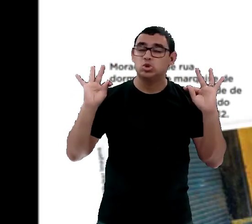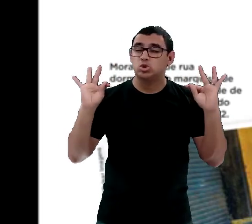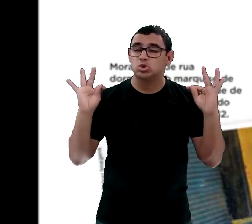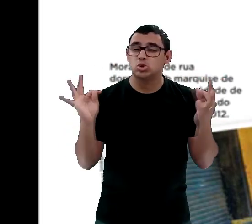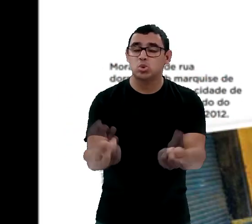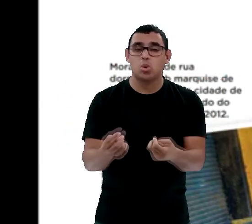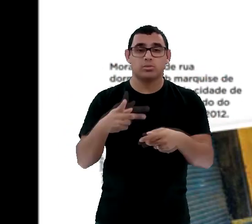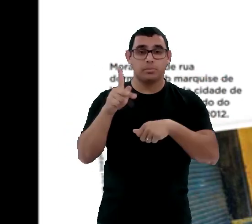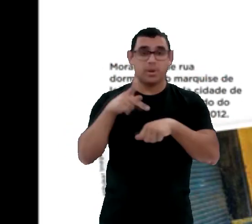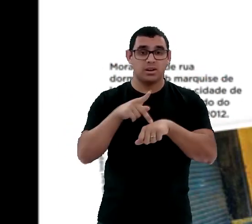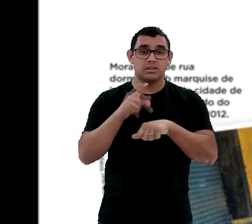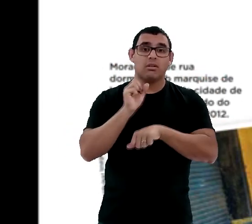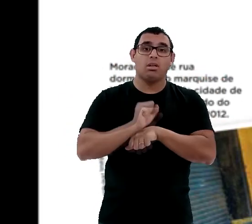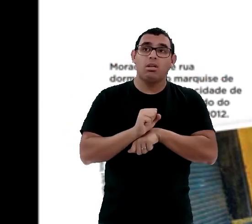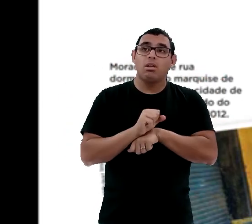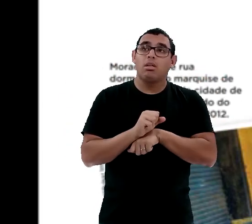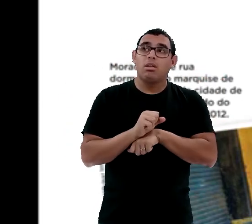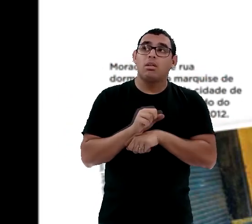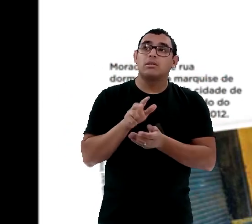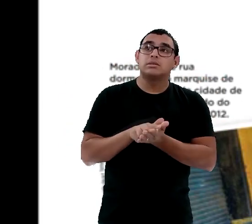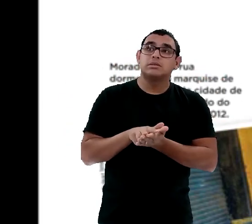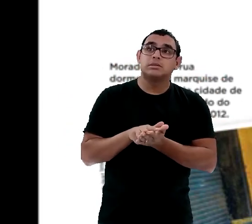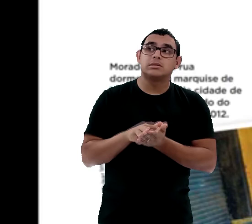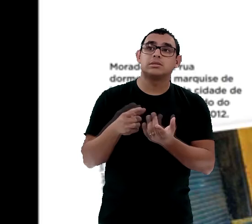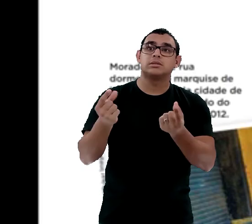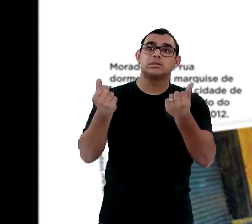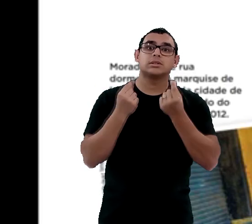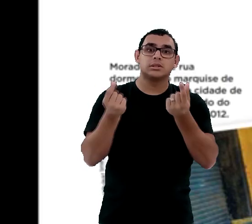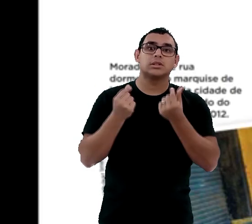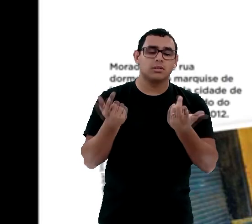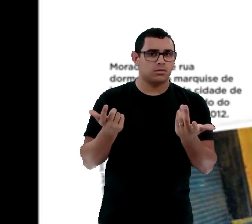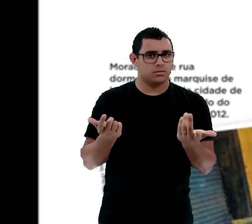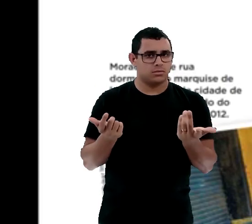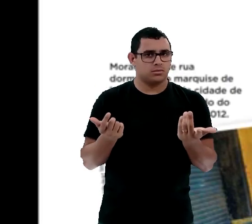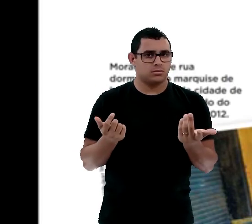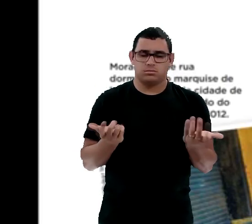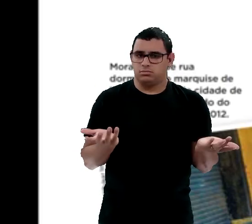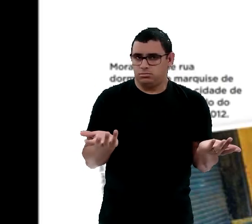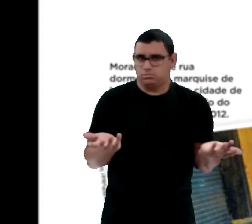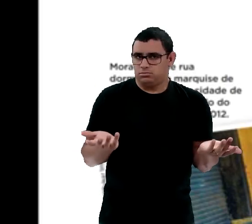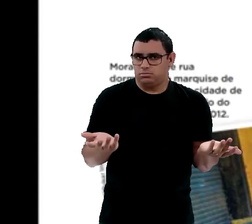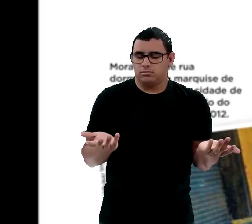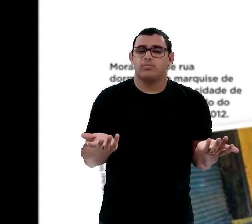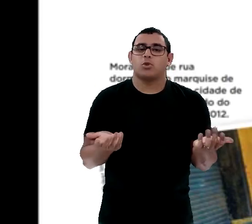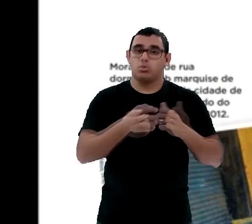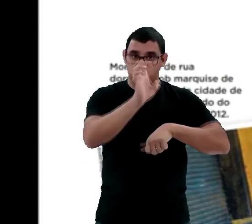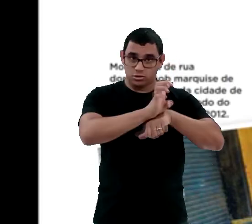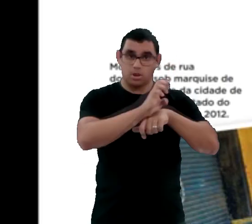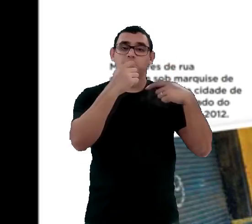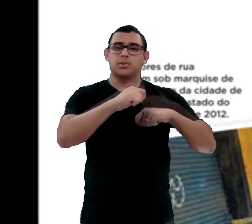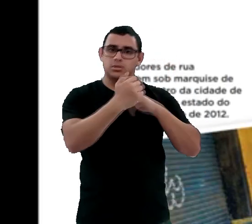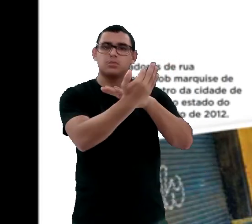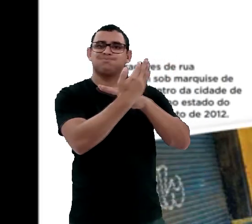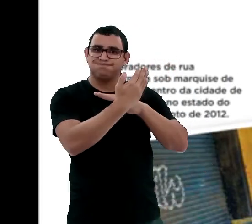que o governo nos dê de mão beijada o que precisamos. E muitas pessoas fazem isso.